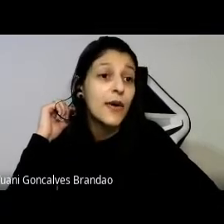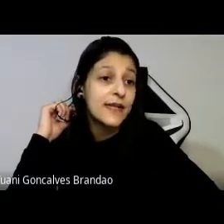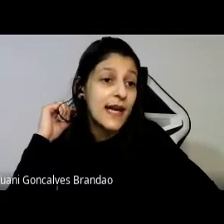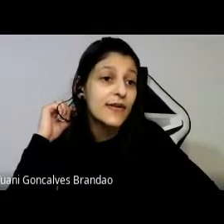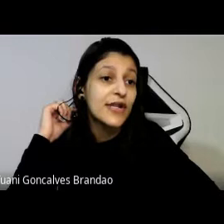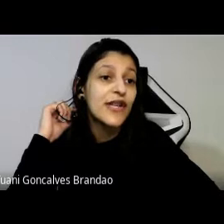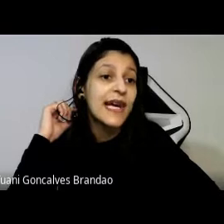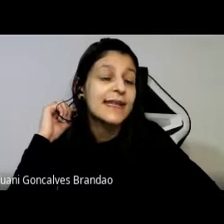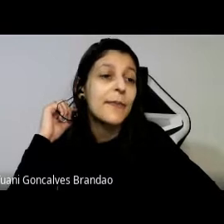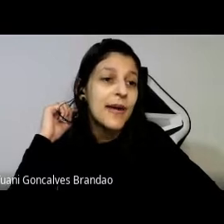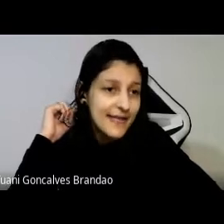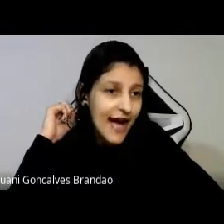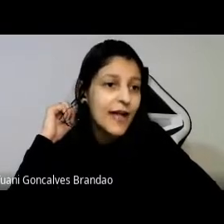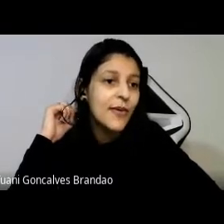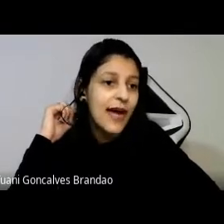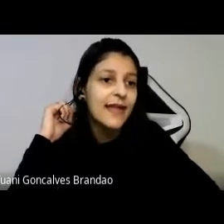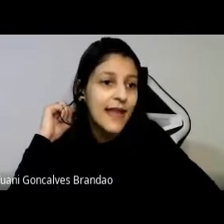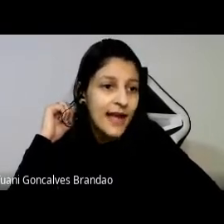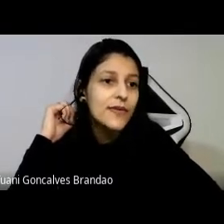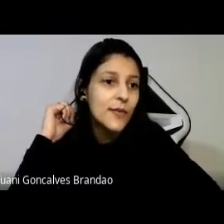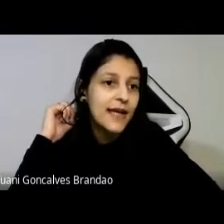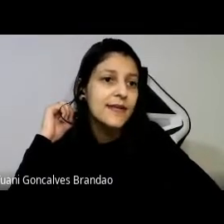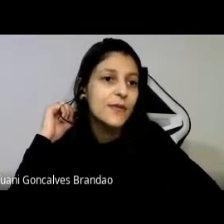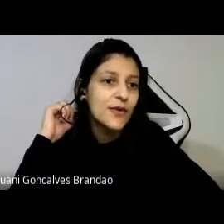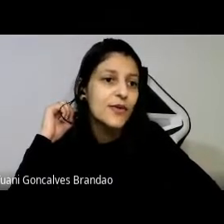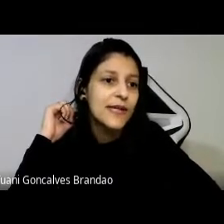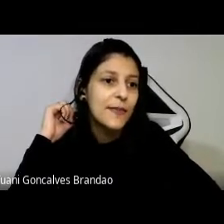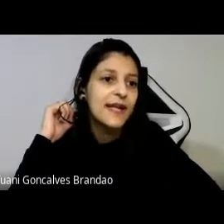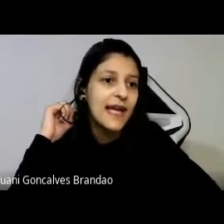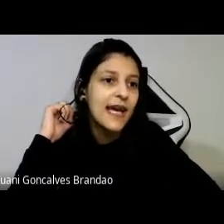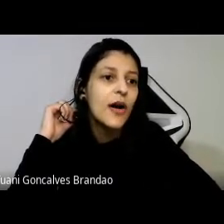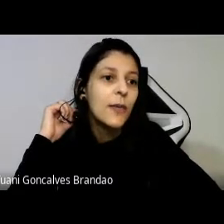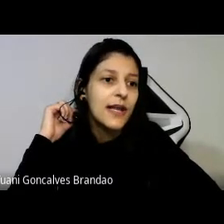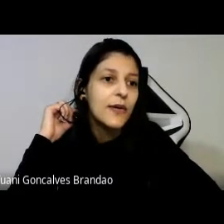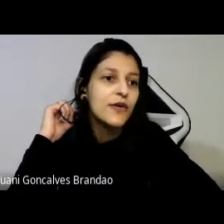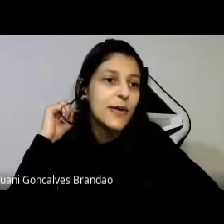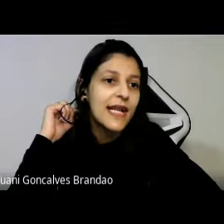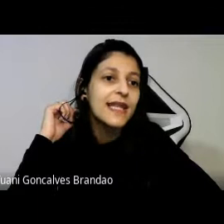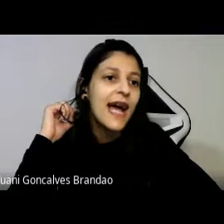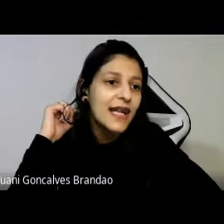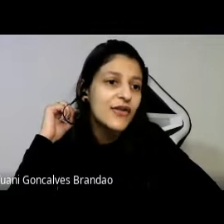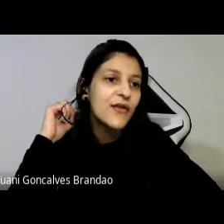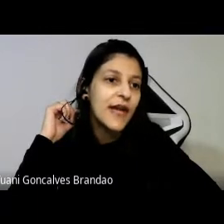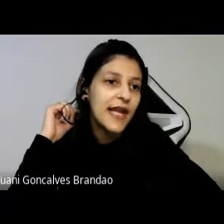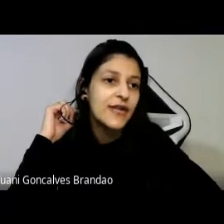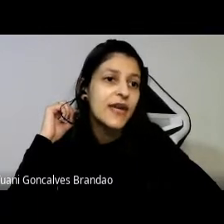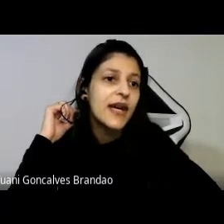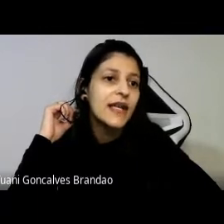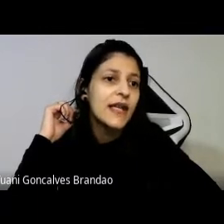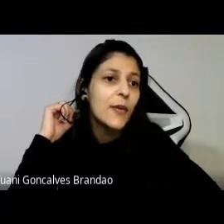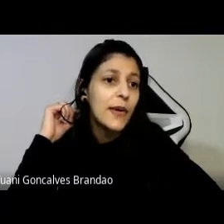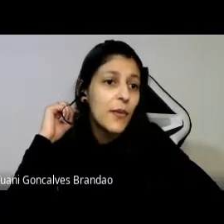um processo, gente, chega a ser pesado, é denso mesmo para os surdos aprender uma língua de modalidade